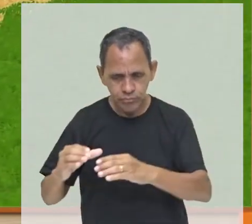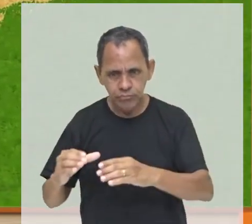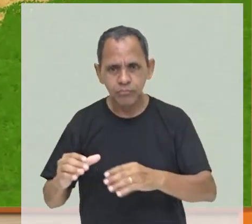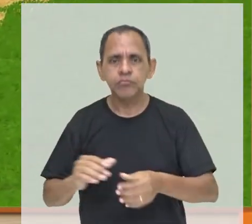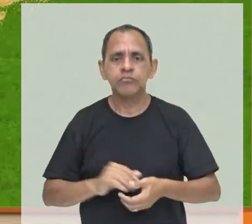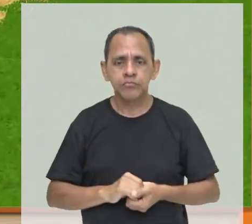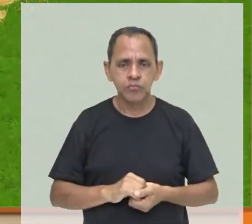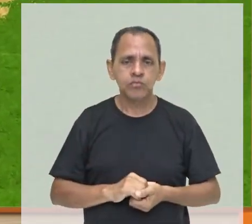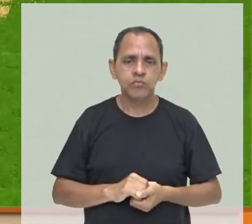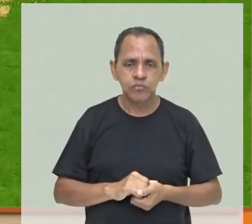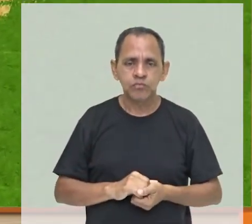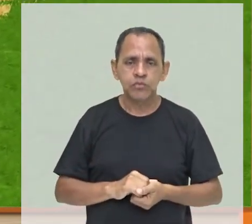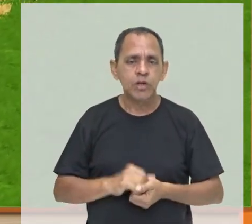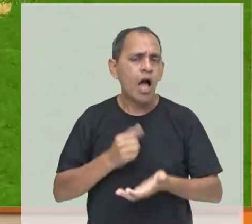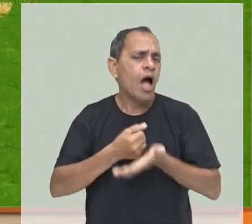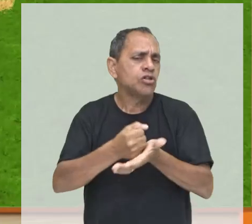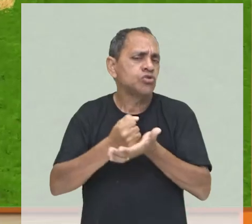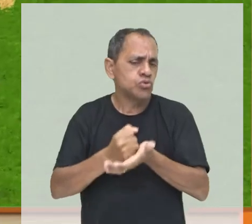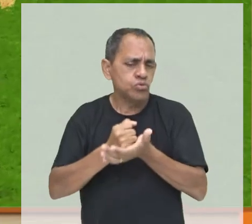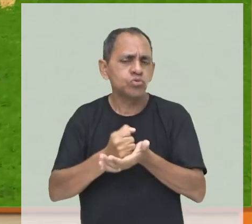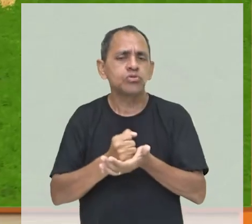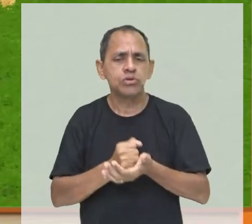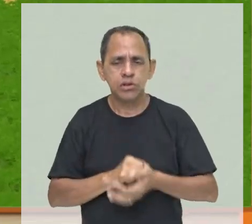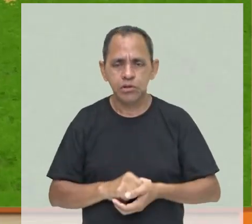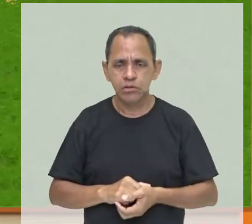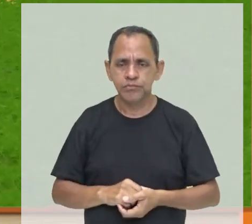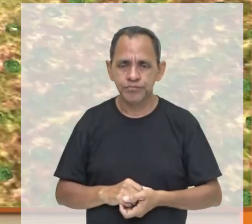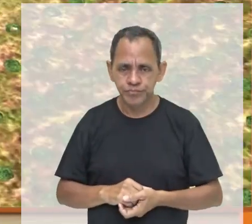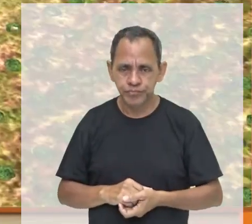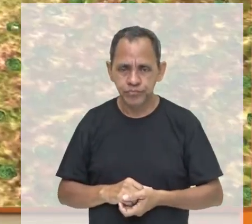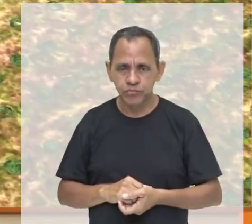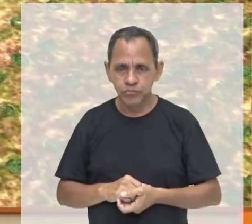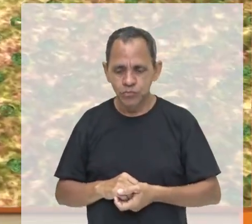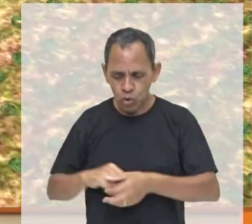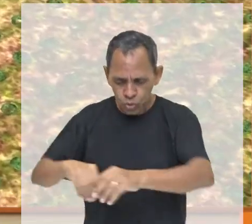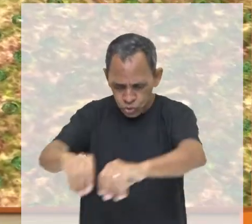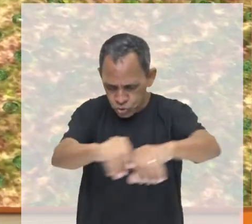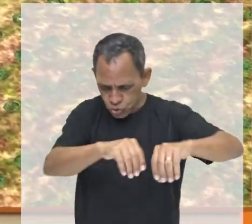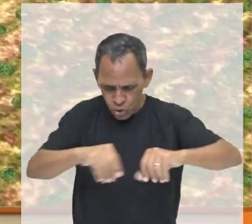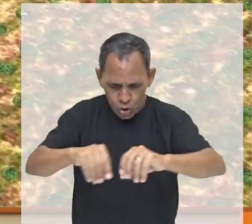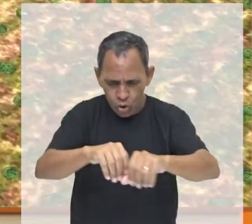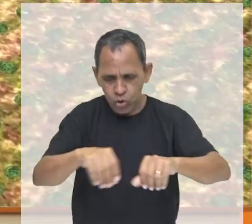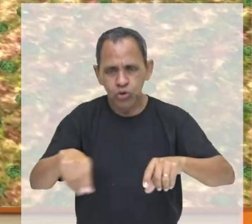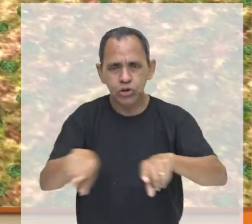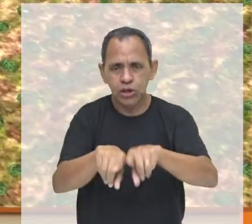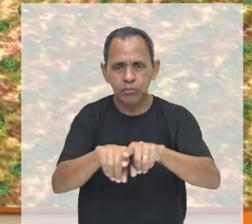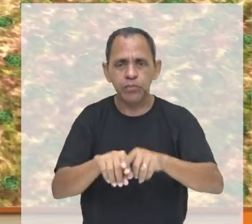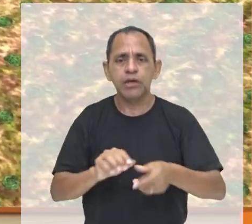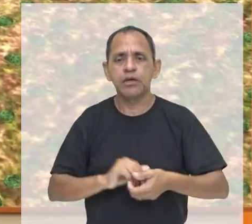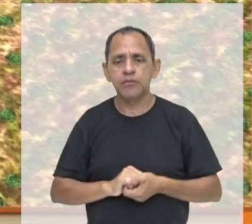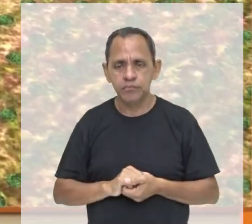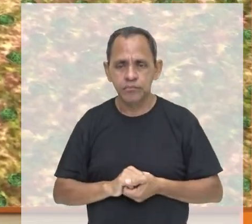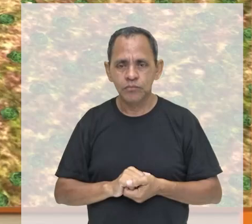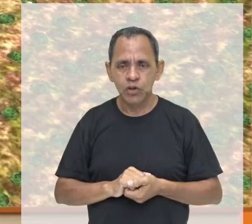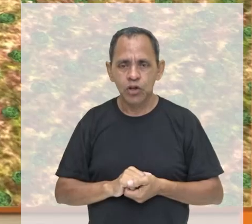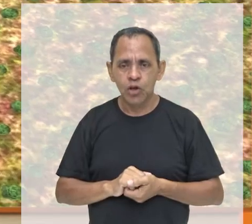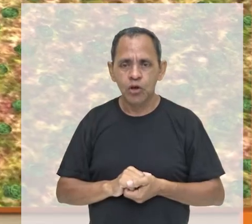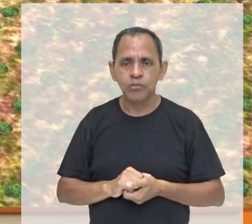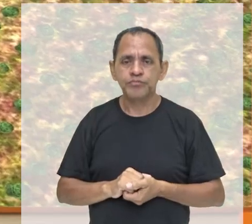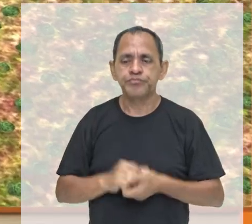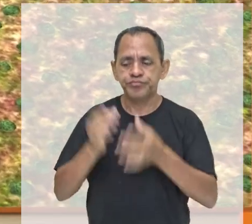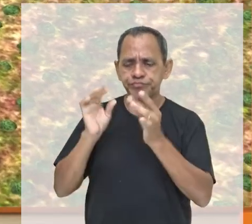aí a utilização do solo e não prejudicando também aí o meio ambiente. Diferentes